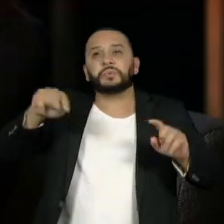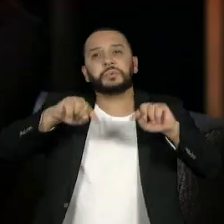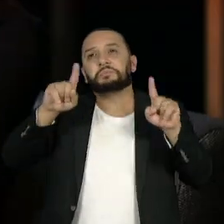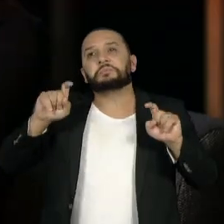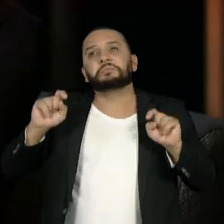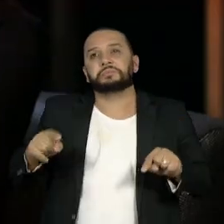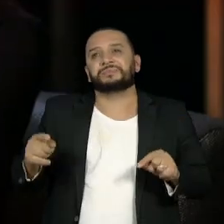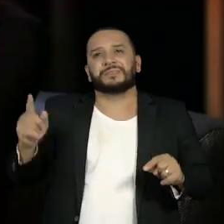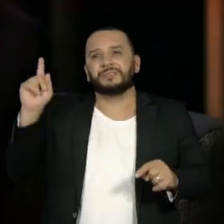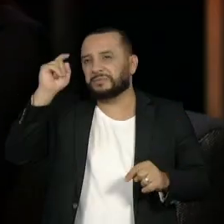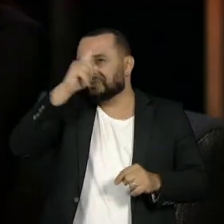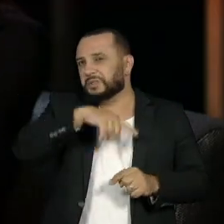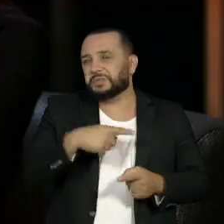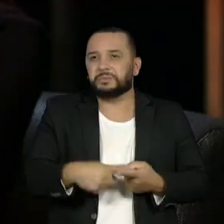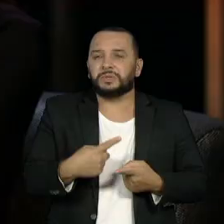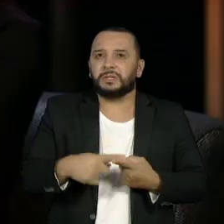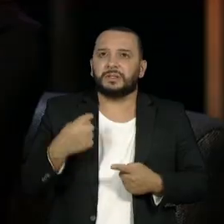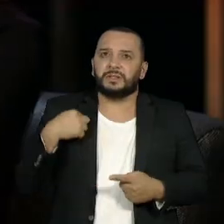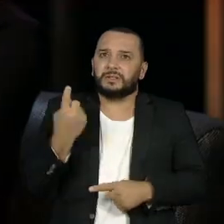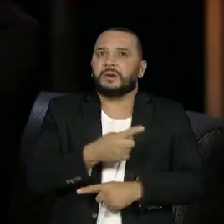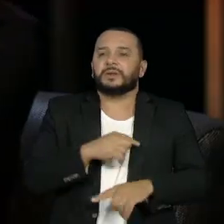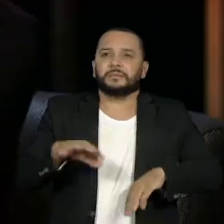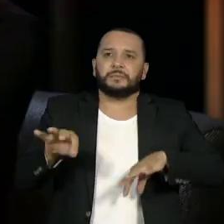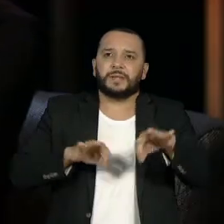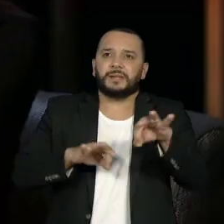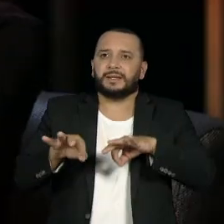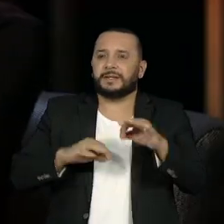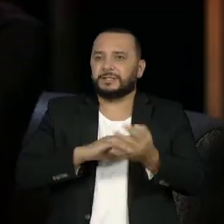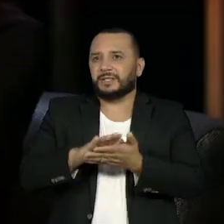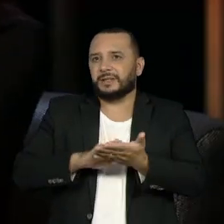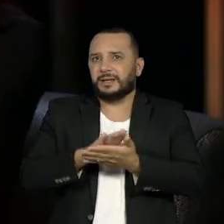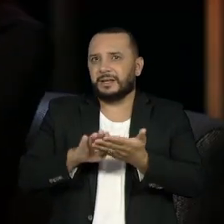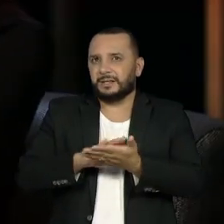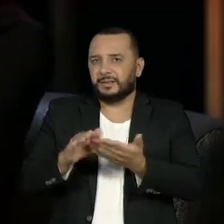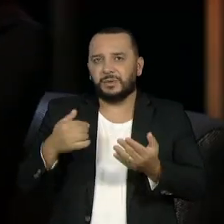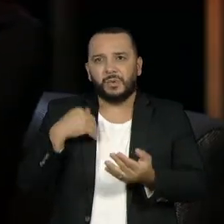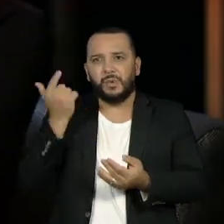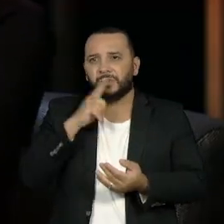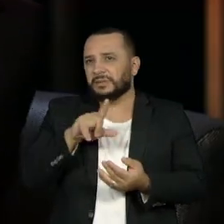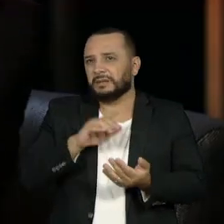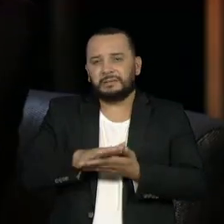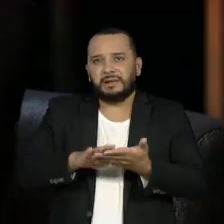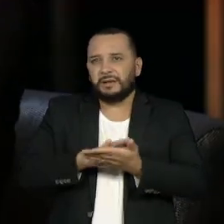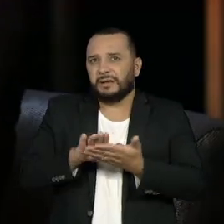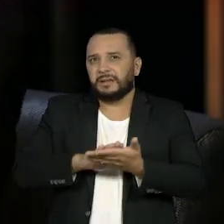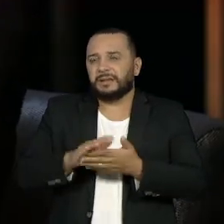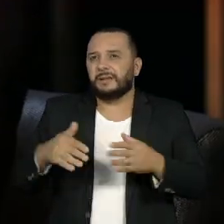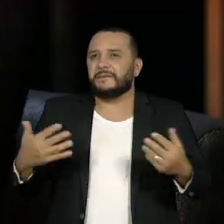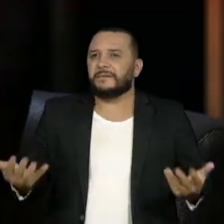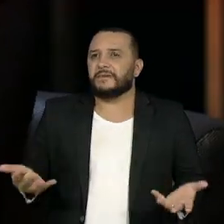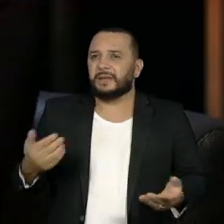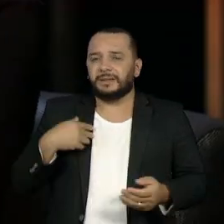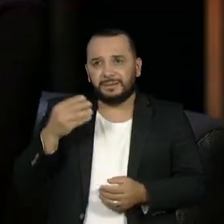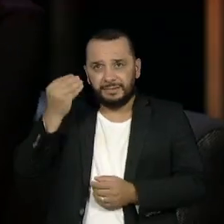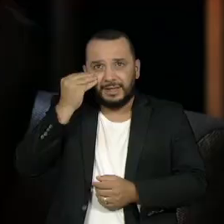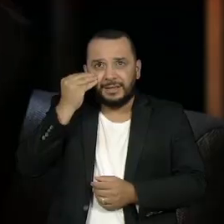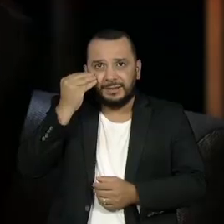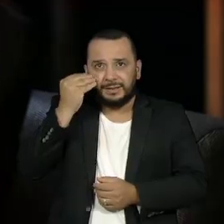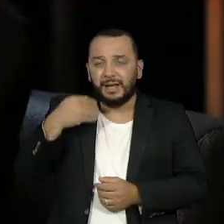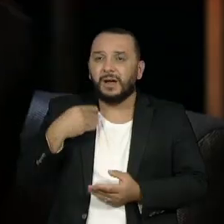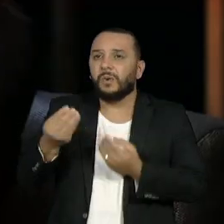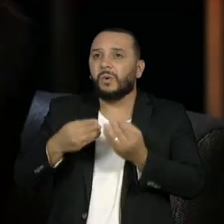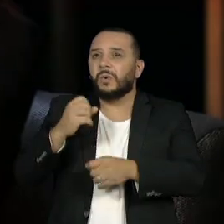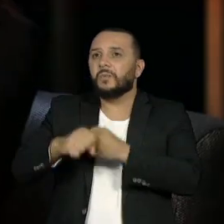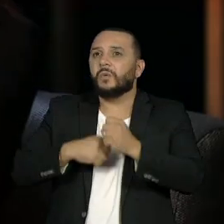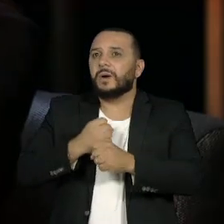é muito duro isso porque a gente não consegue fazer uma nós não conseguimos planejar nós e Enfim então tá visionário que